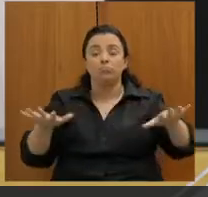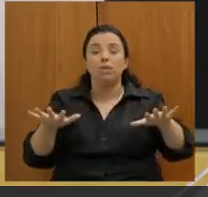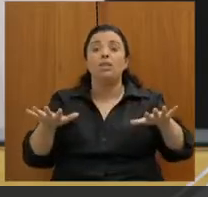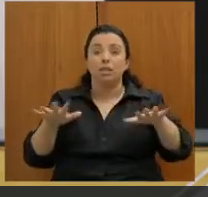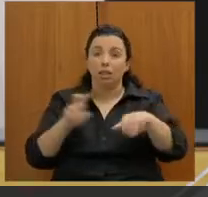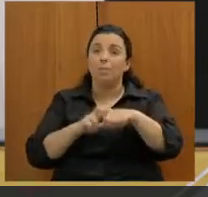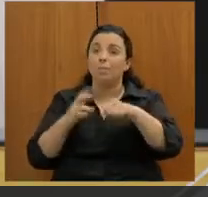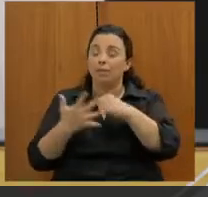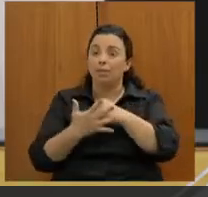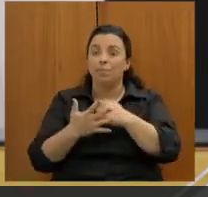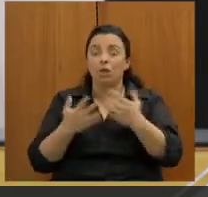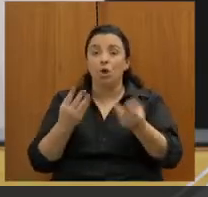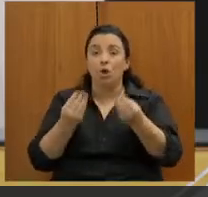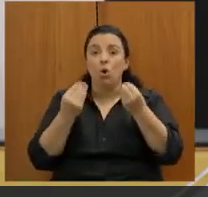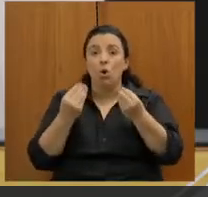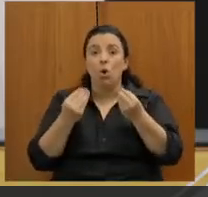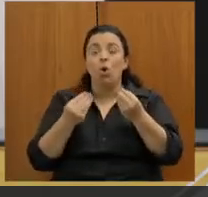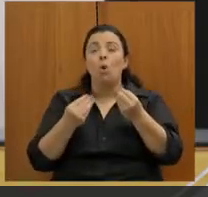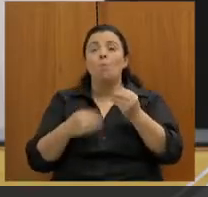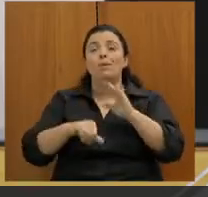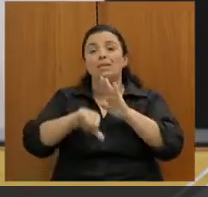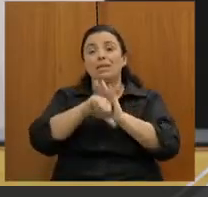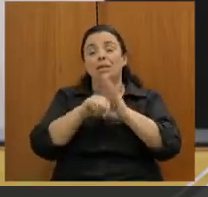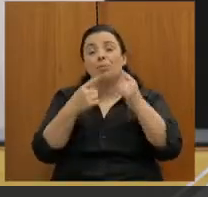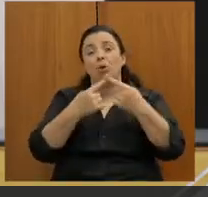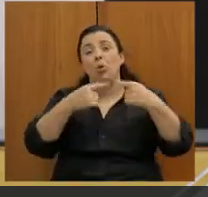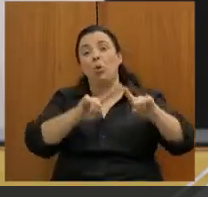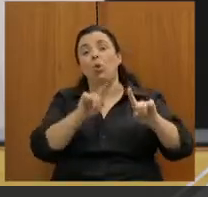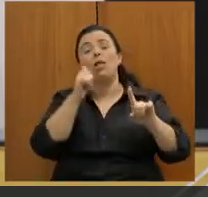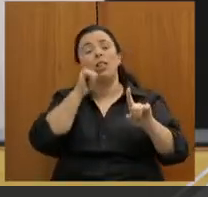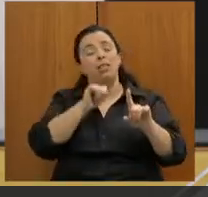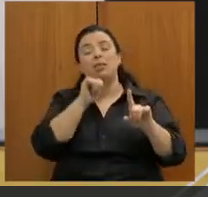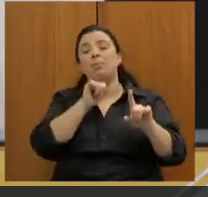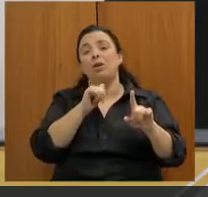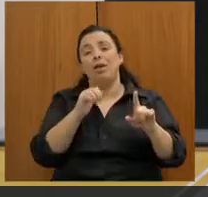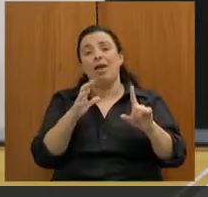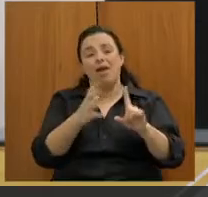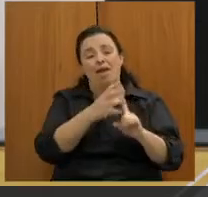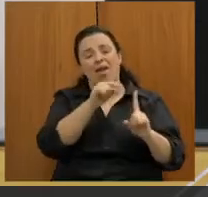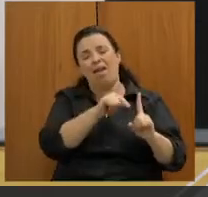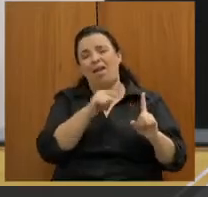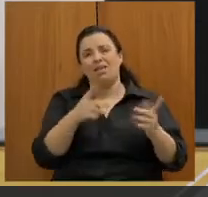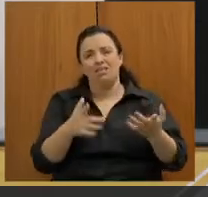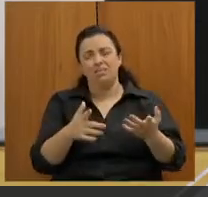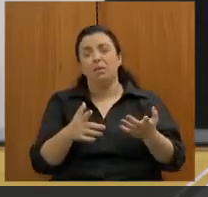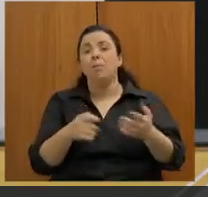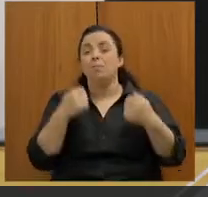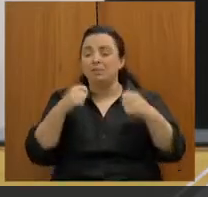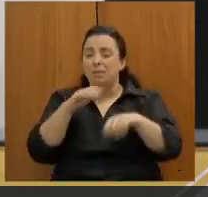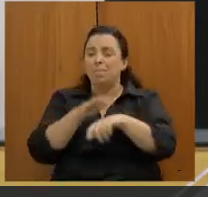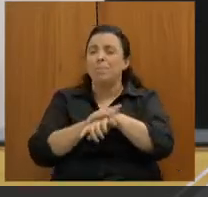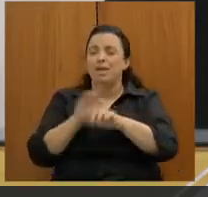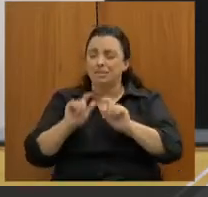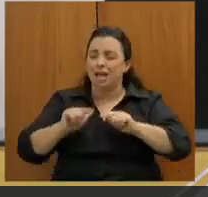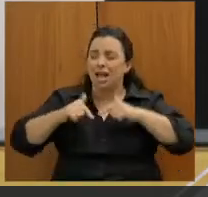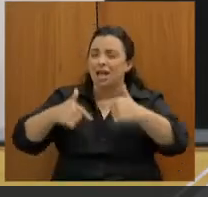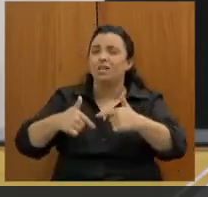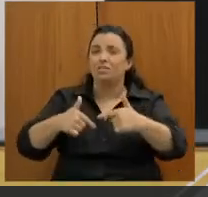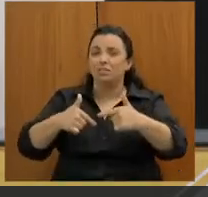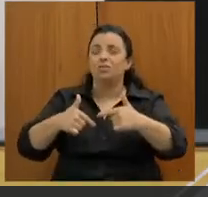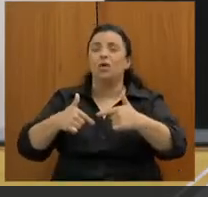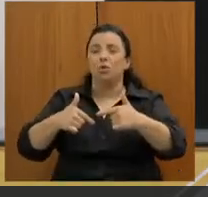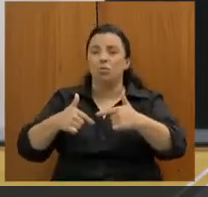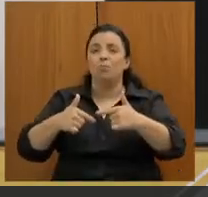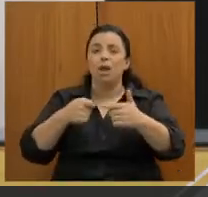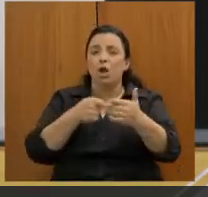esses crimes contra as mulheres mais Justiça sim mas atividade Obrigada e aí na pessoa da Mara eu já agradeço todos e todas